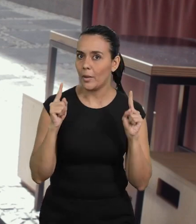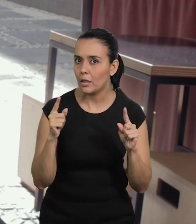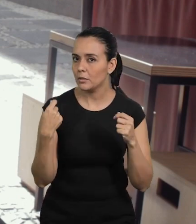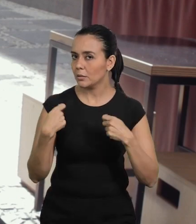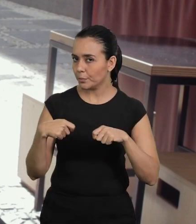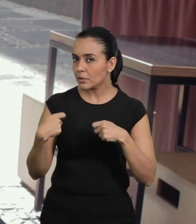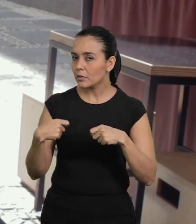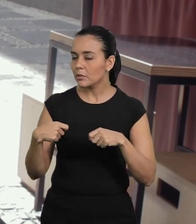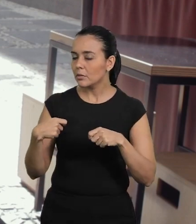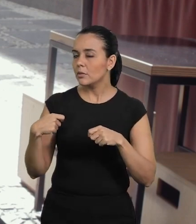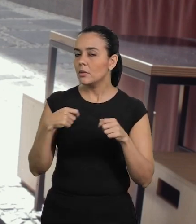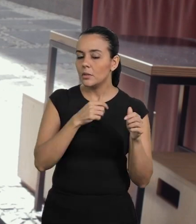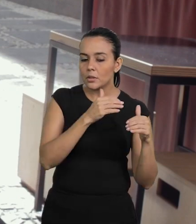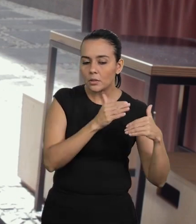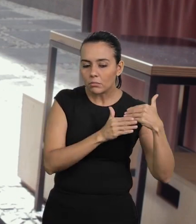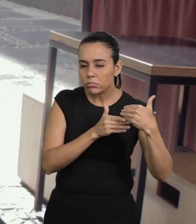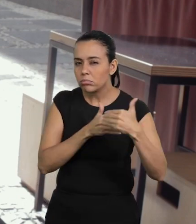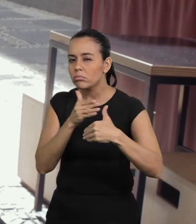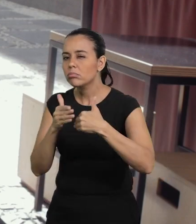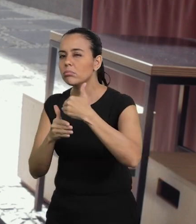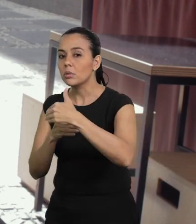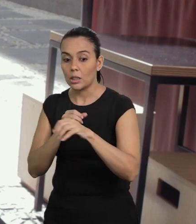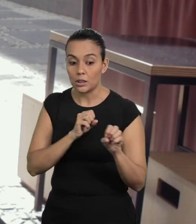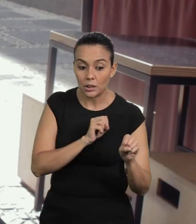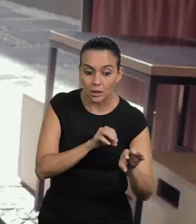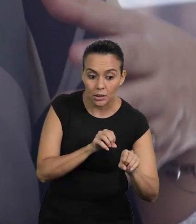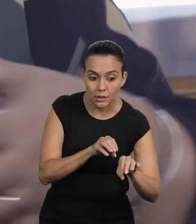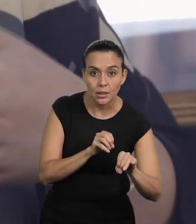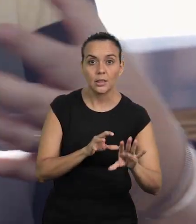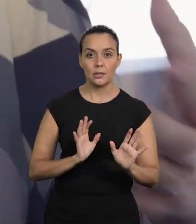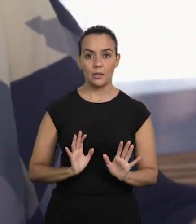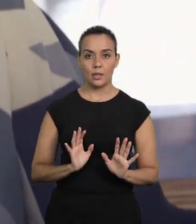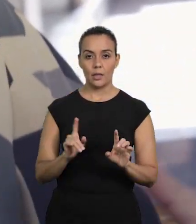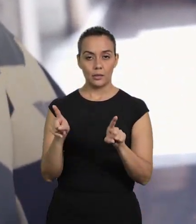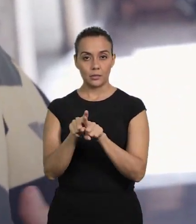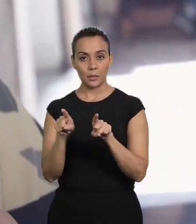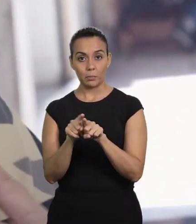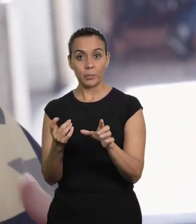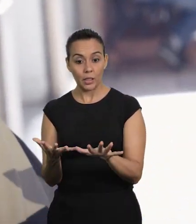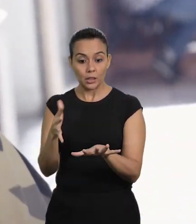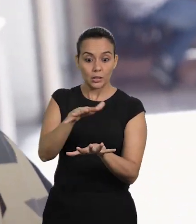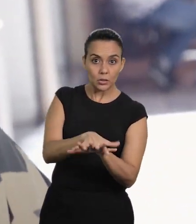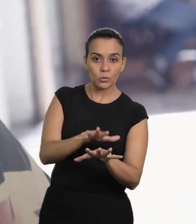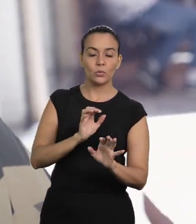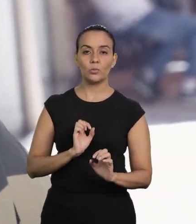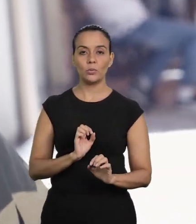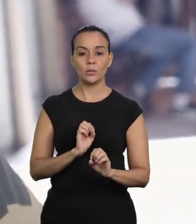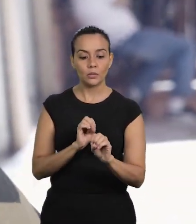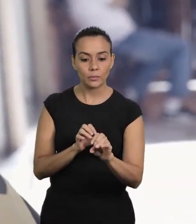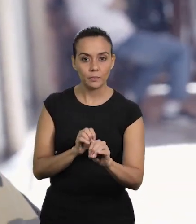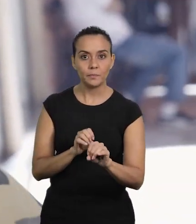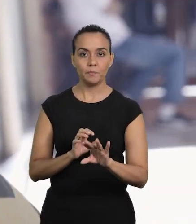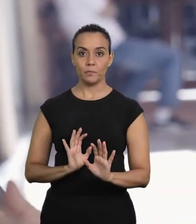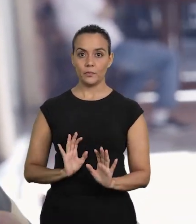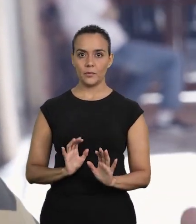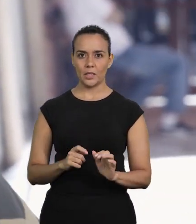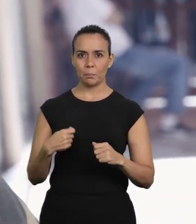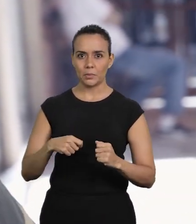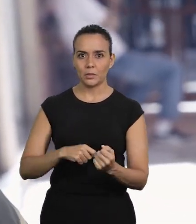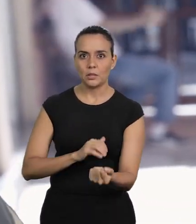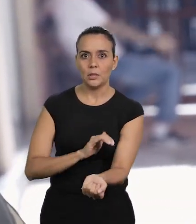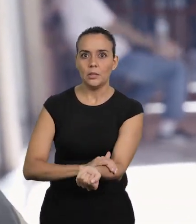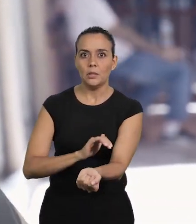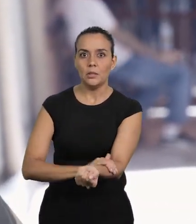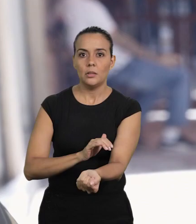de educação junto com o processo de inclusão, automaticamente essas pessoas não vão ser compradores